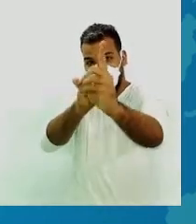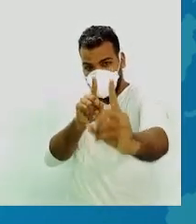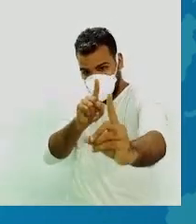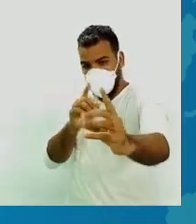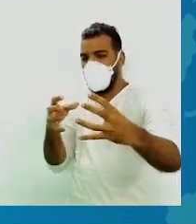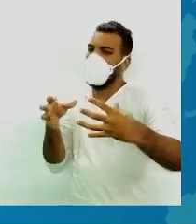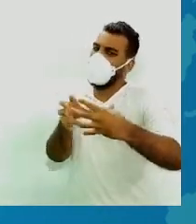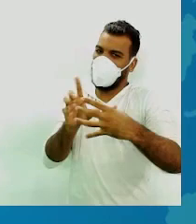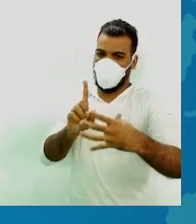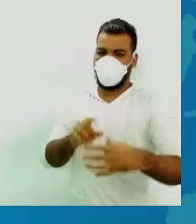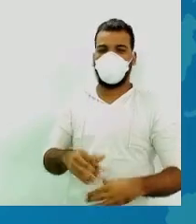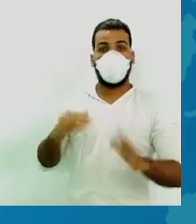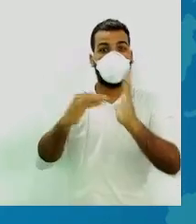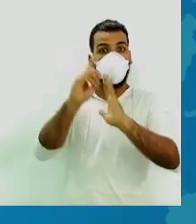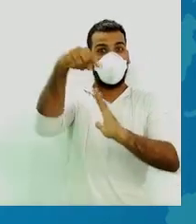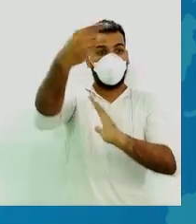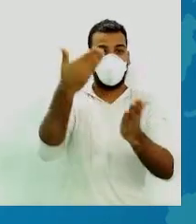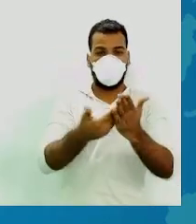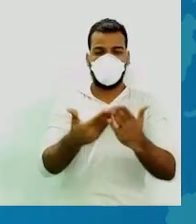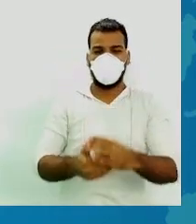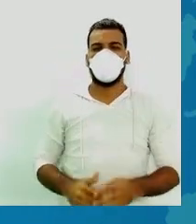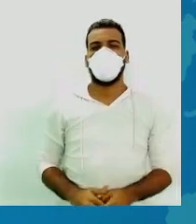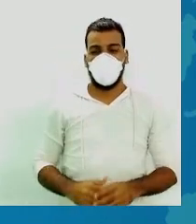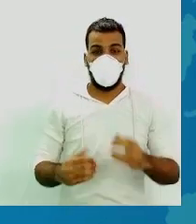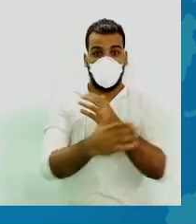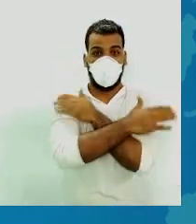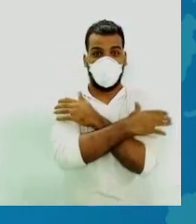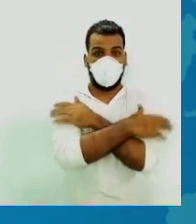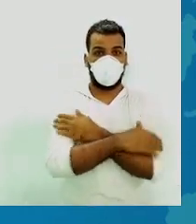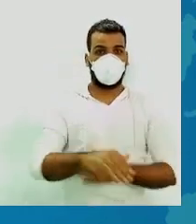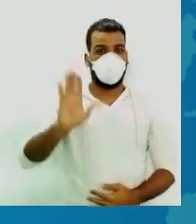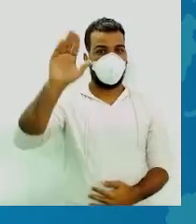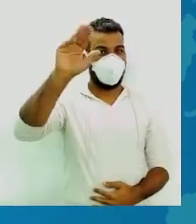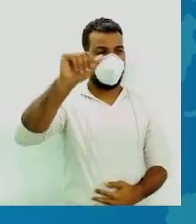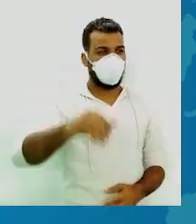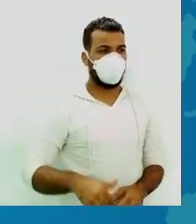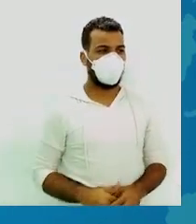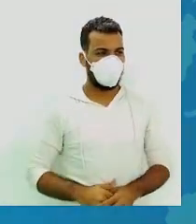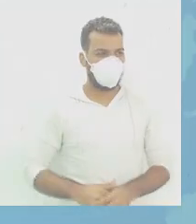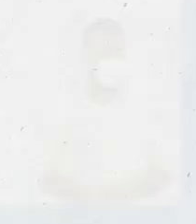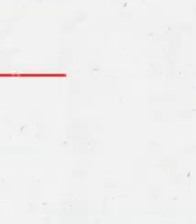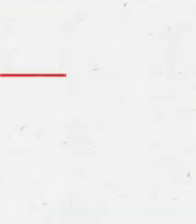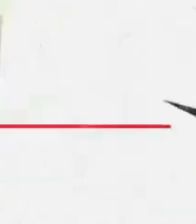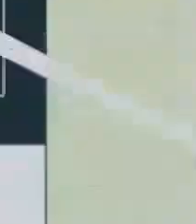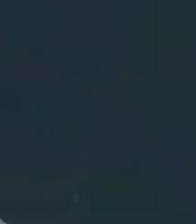aglomerados. Até a nossa próxima aula. Um abraço para todos vocês.